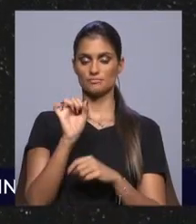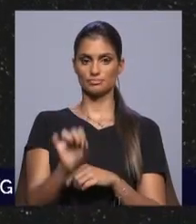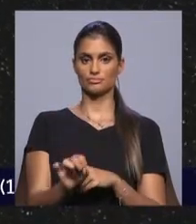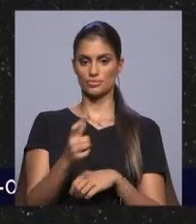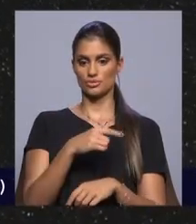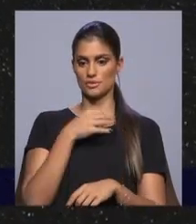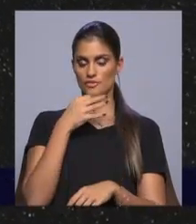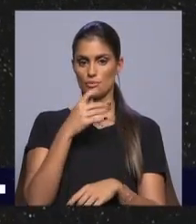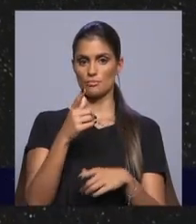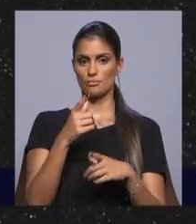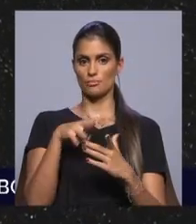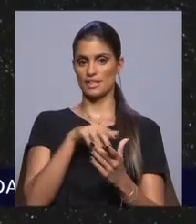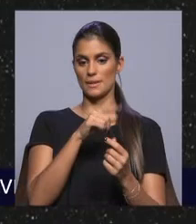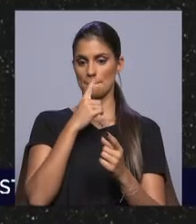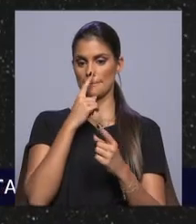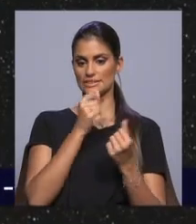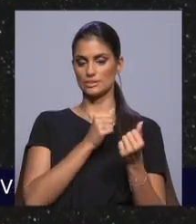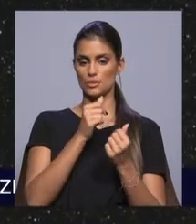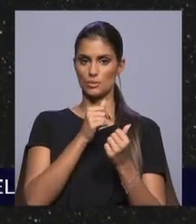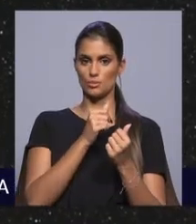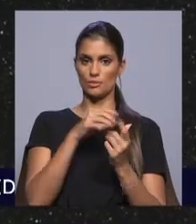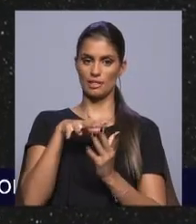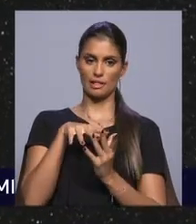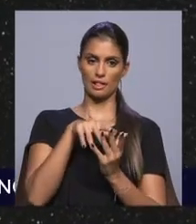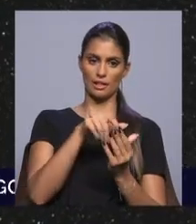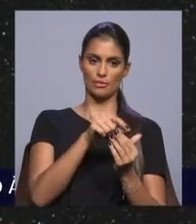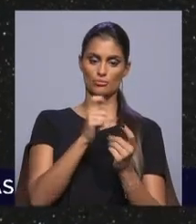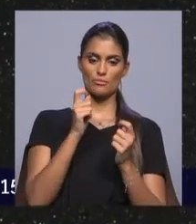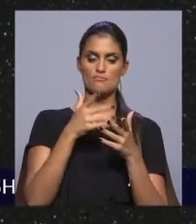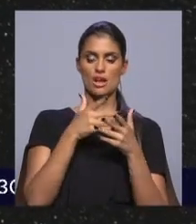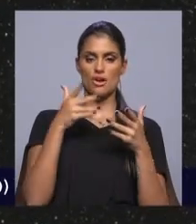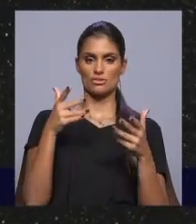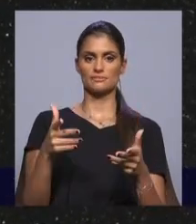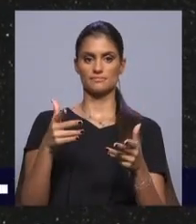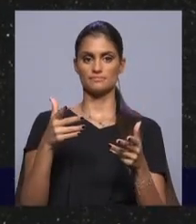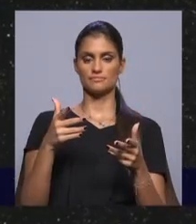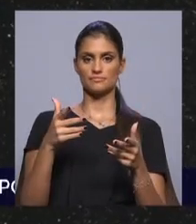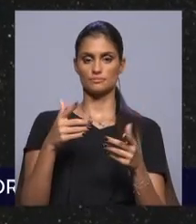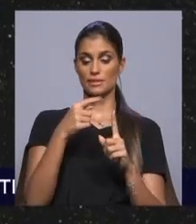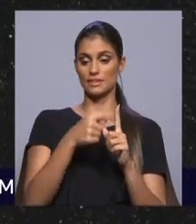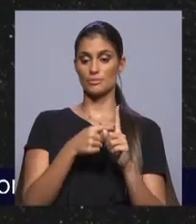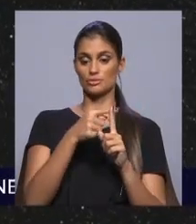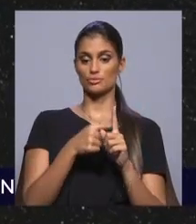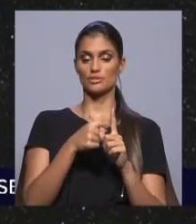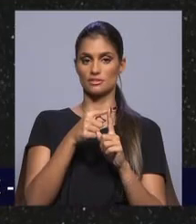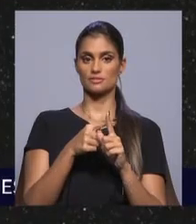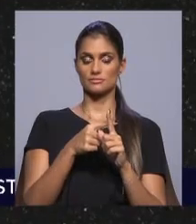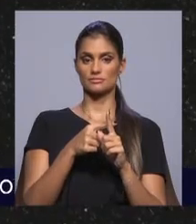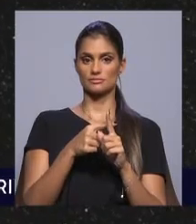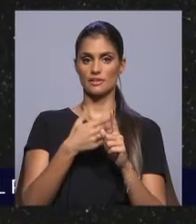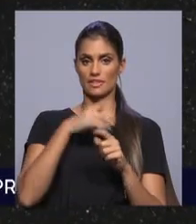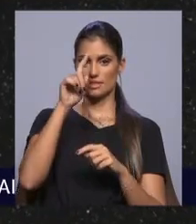Estamos a falar de um exoplaneta até parecido com a Terra. É ligeiramente maior do que a Terra e que, com uma temperatura diurna louca